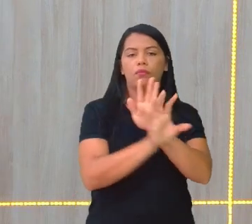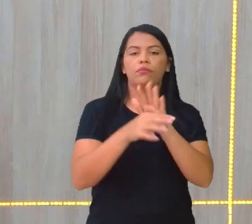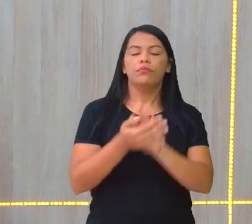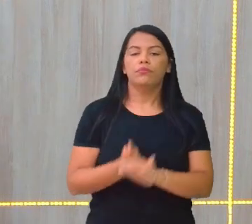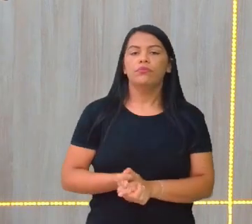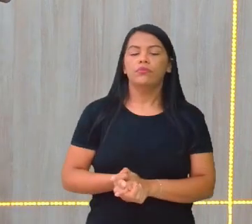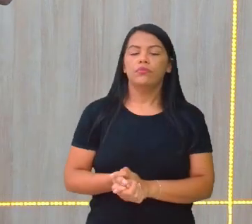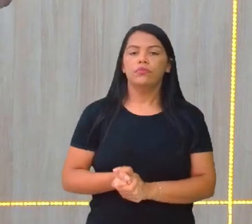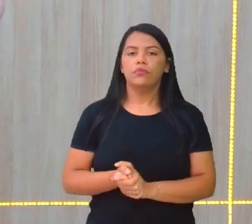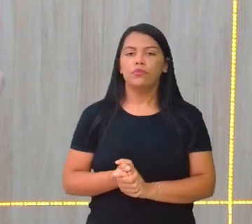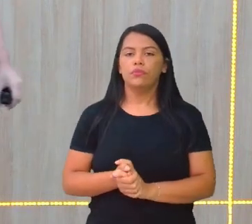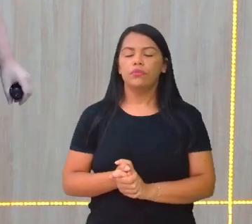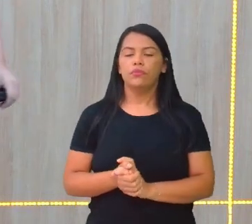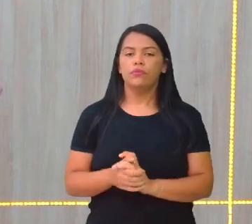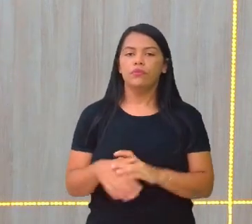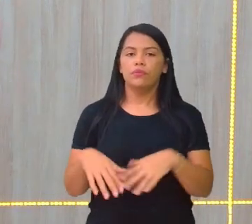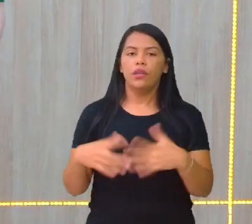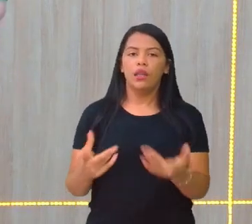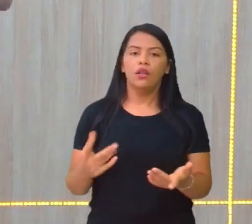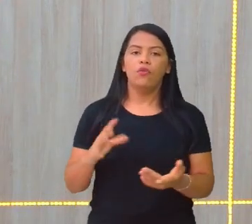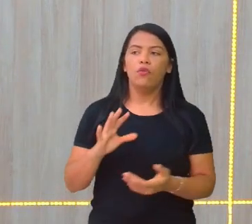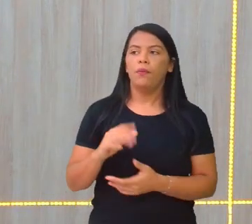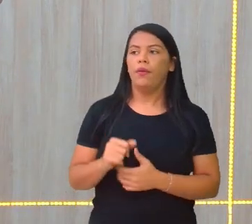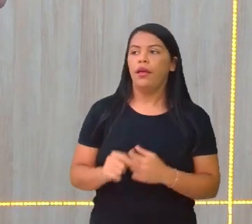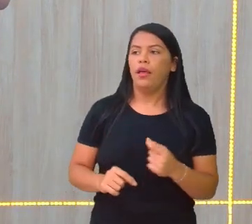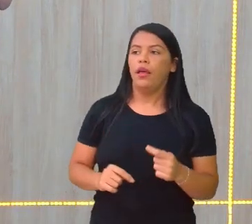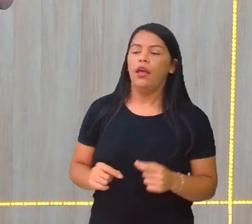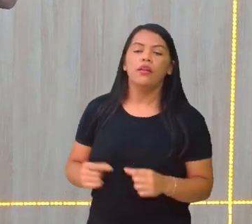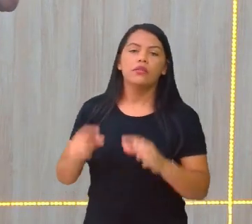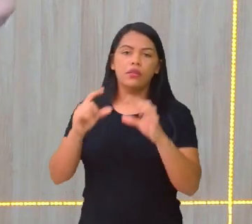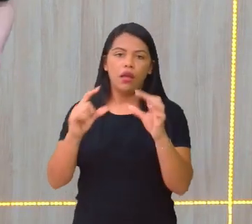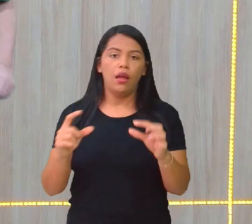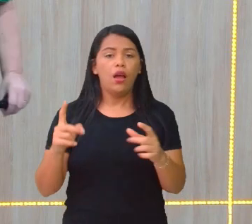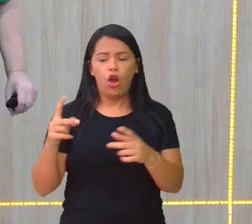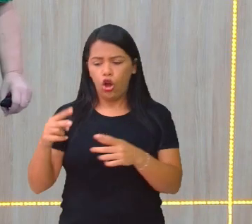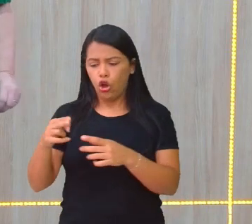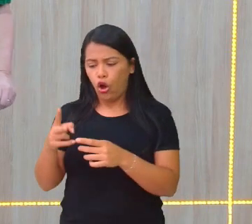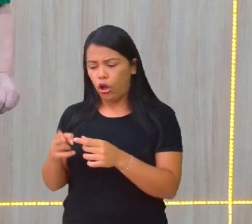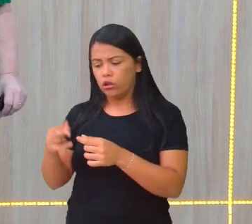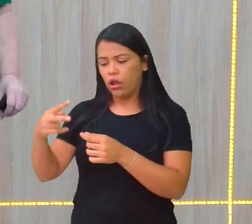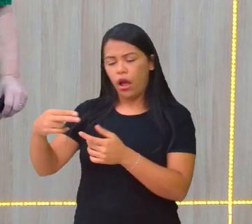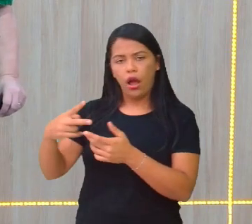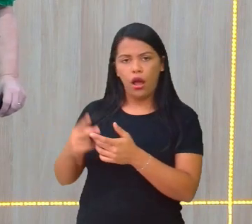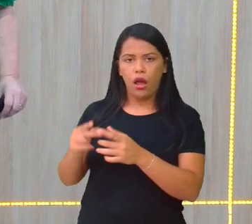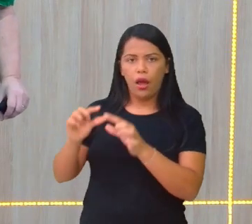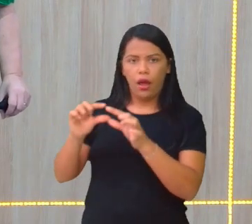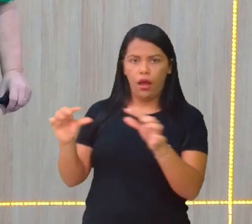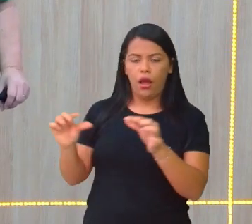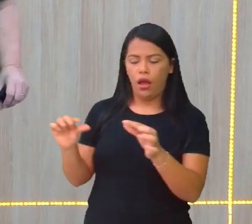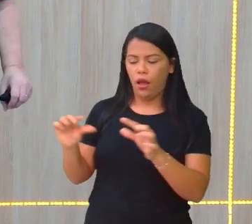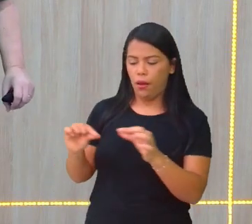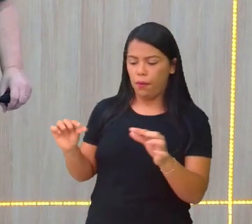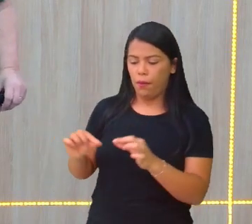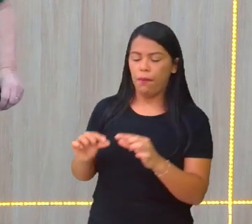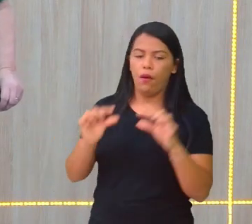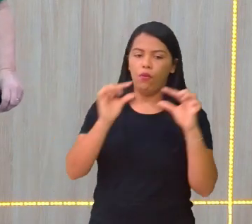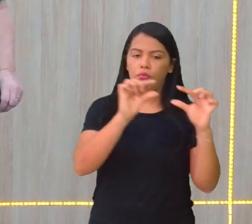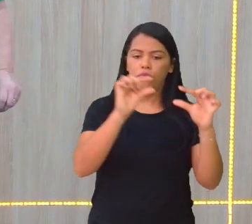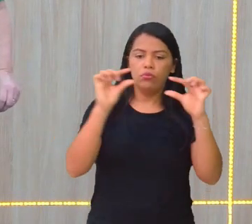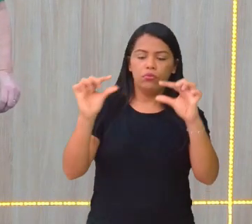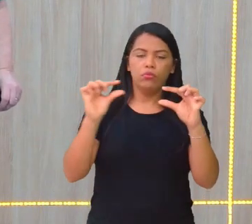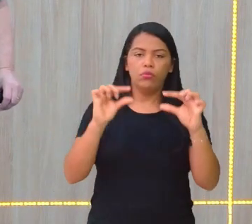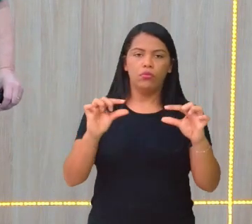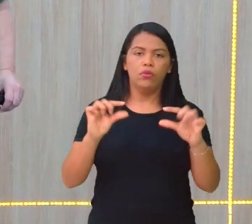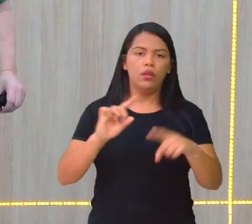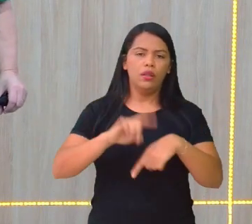usar papel cortado, quadradinhos e um compridinho, que eu vou mostrar amanhã,